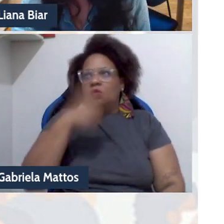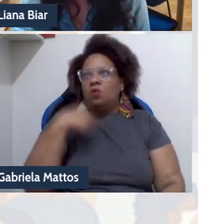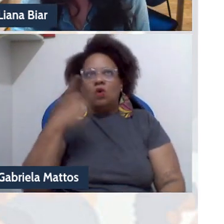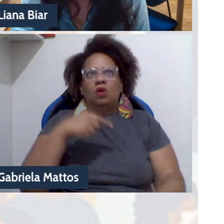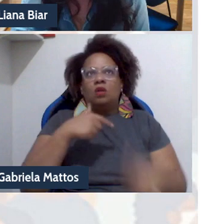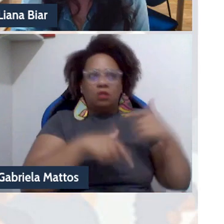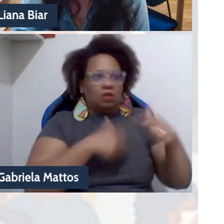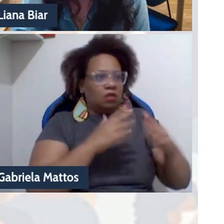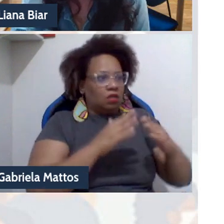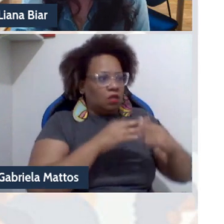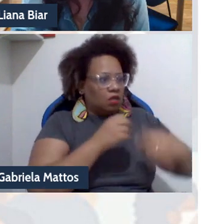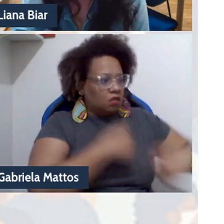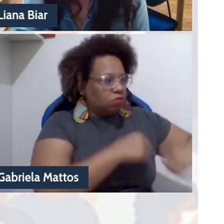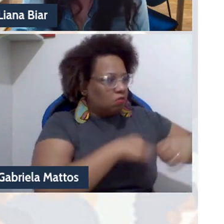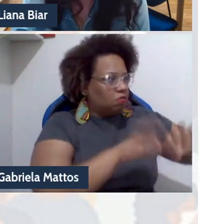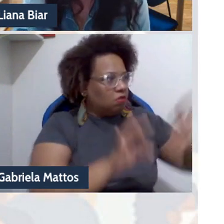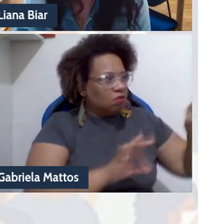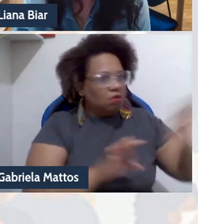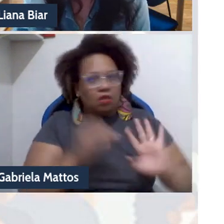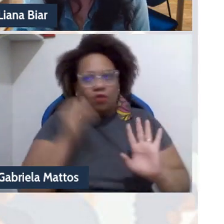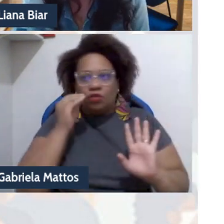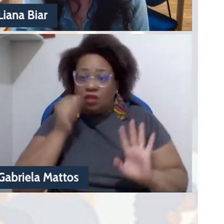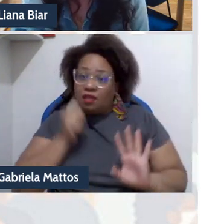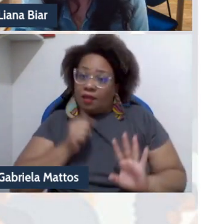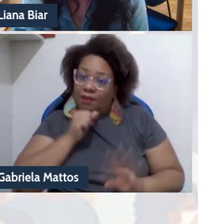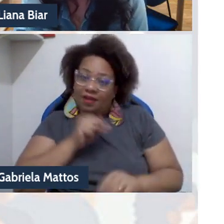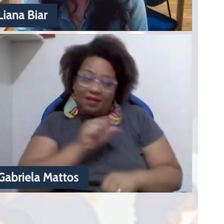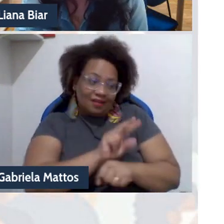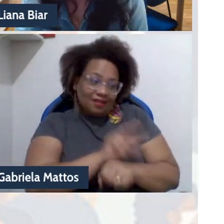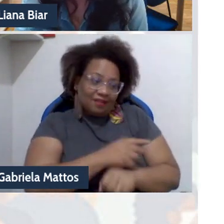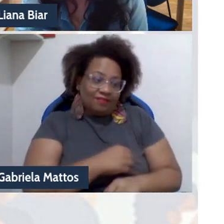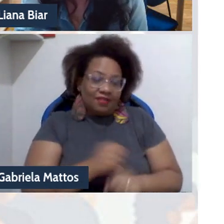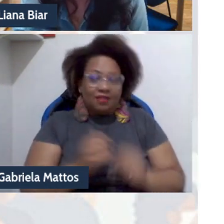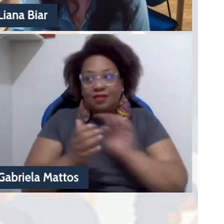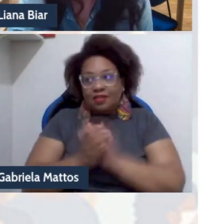doméstico, fora tentar ser um pouco mãe, um pouco esposa.